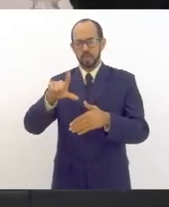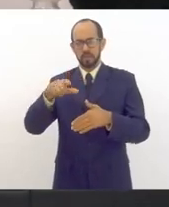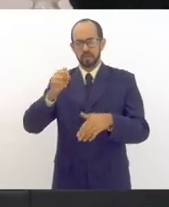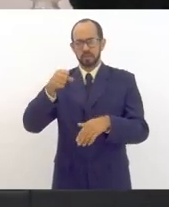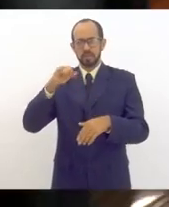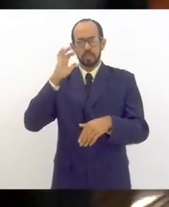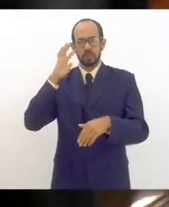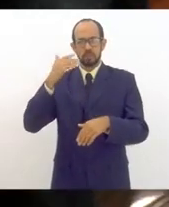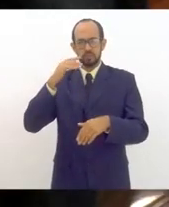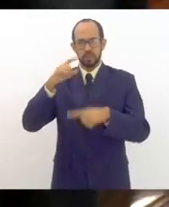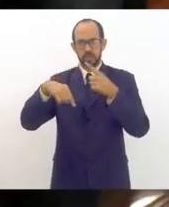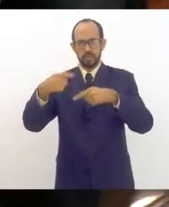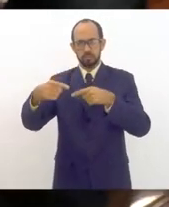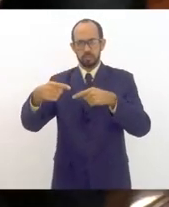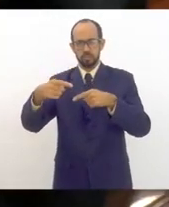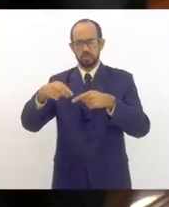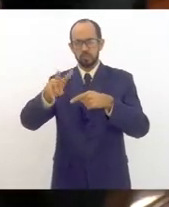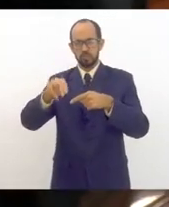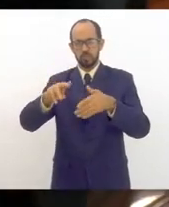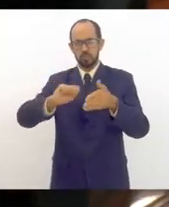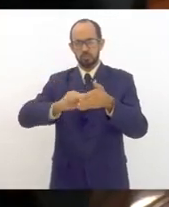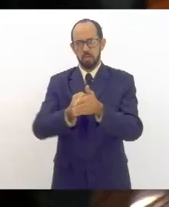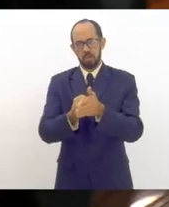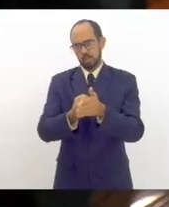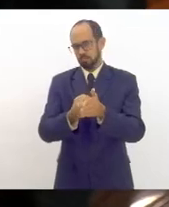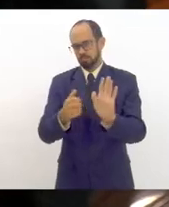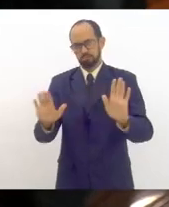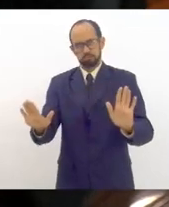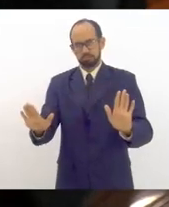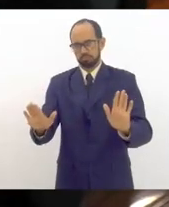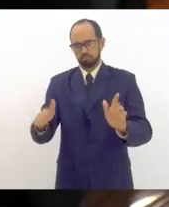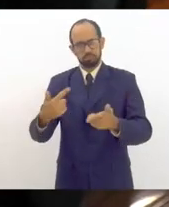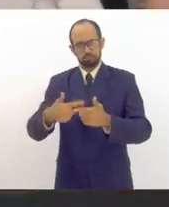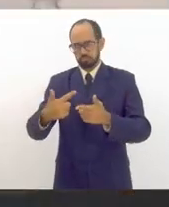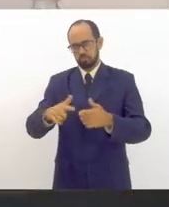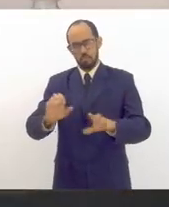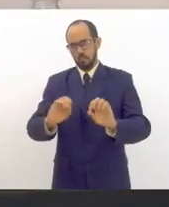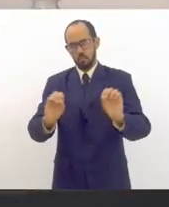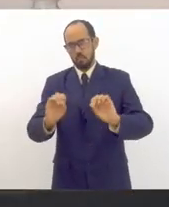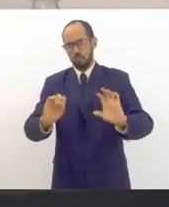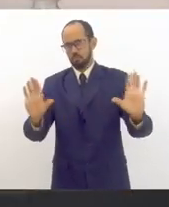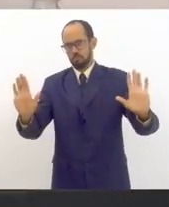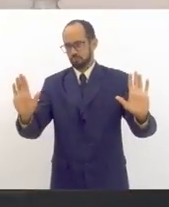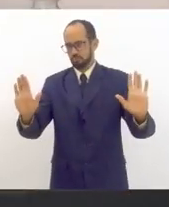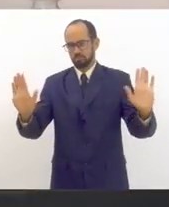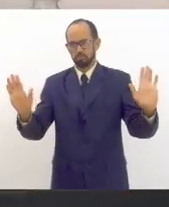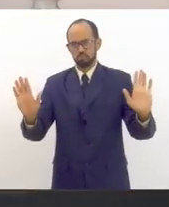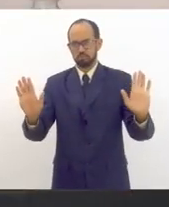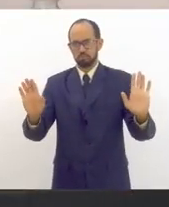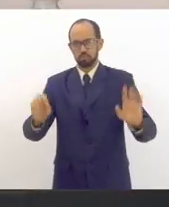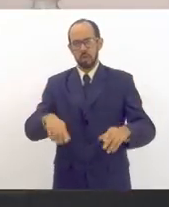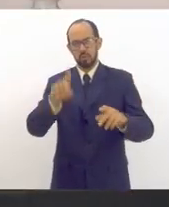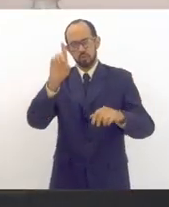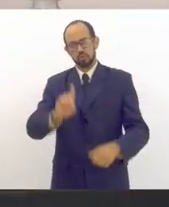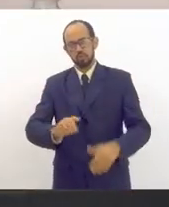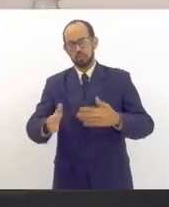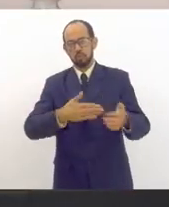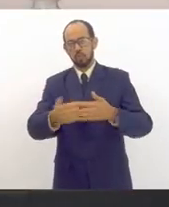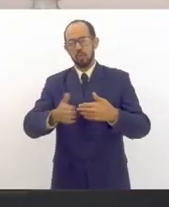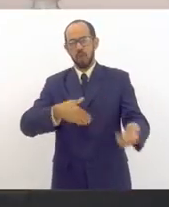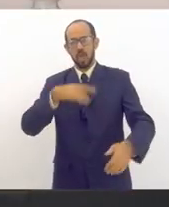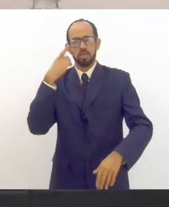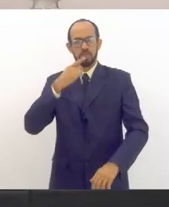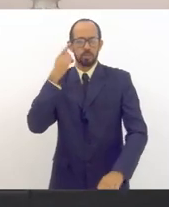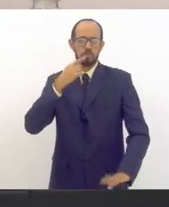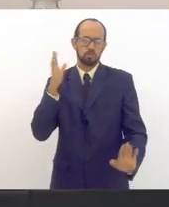decidir, vou obstruir. Não tem problema nenhum. Então, é o direito de qualquer parlamentar,